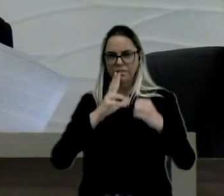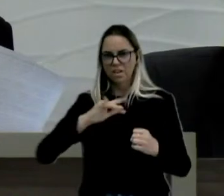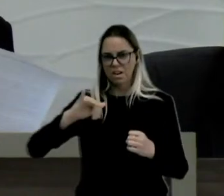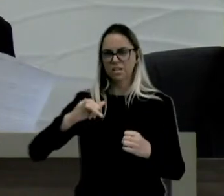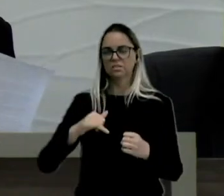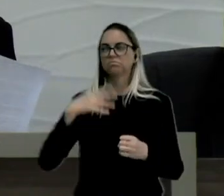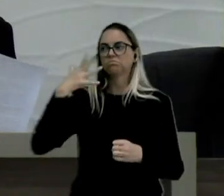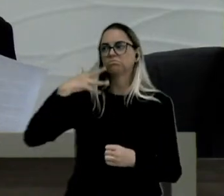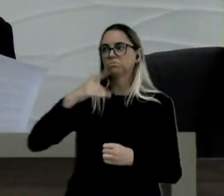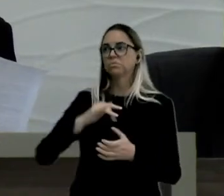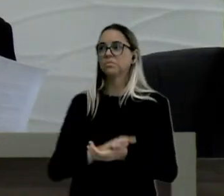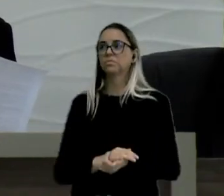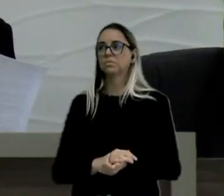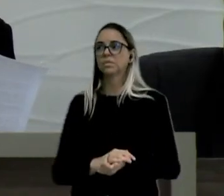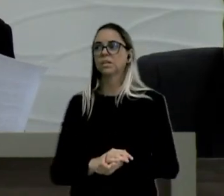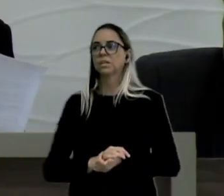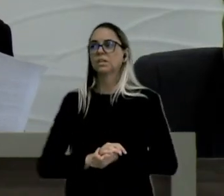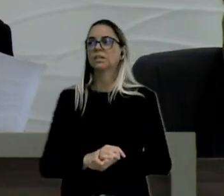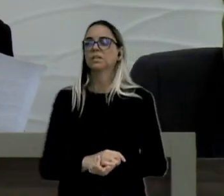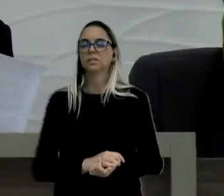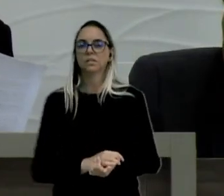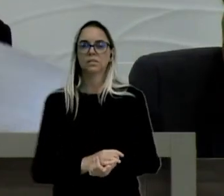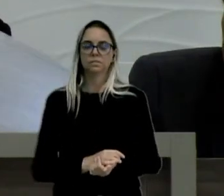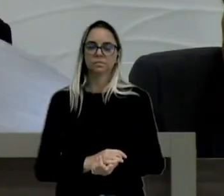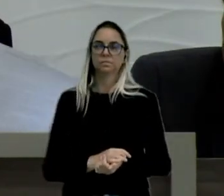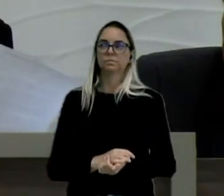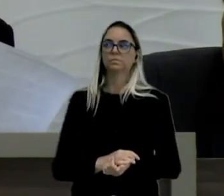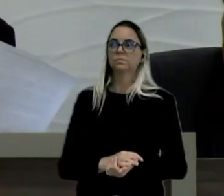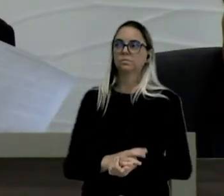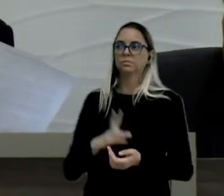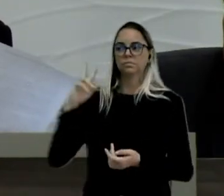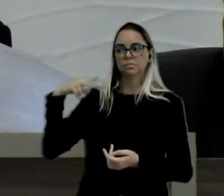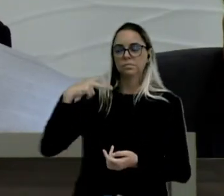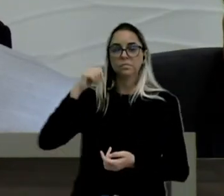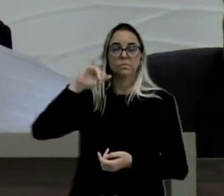discutir Vereador João mediros avano